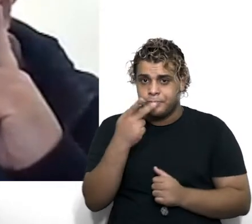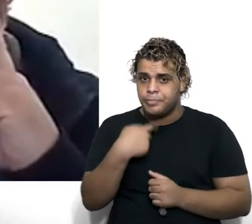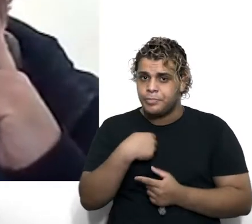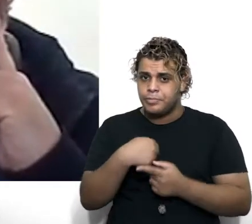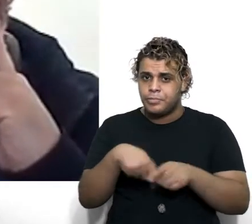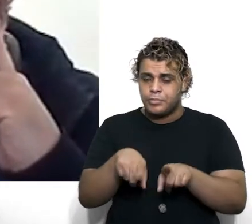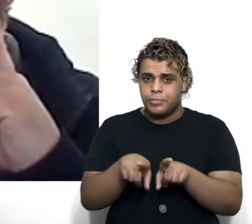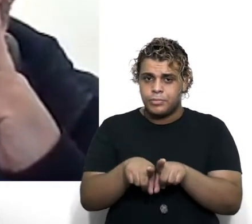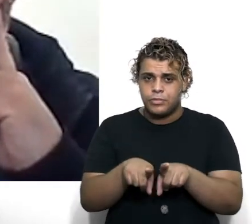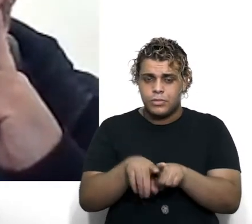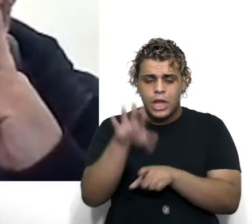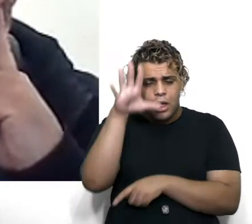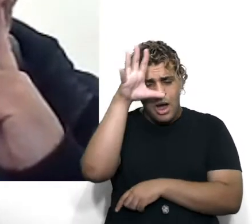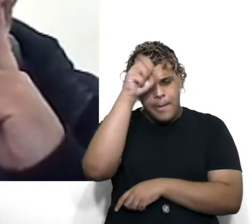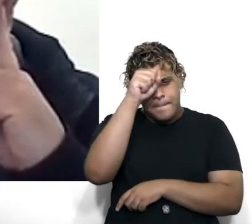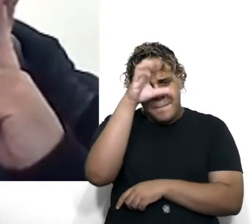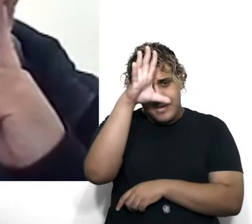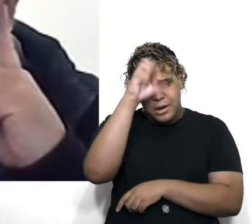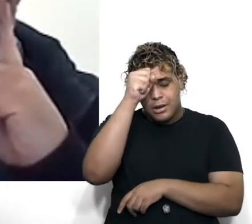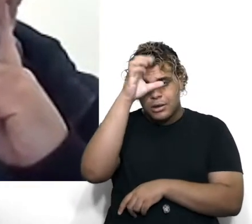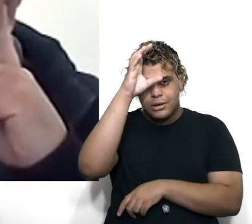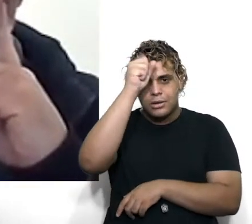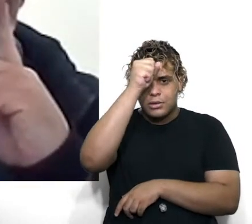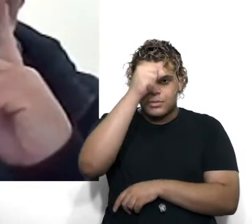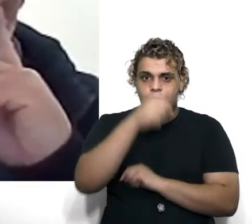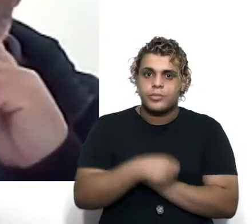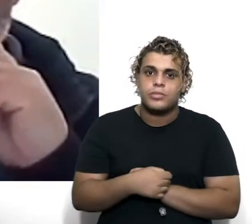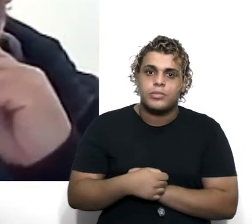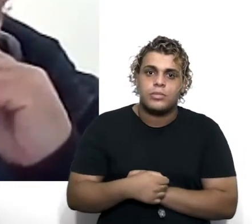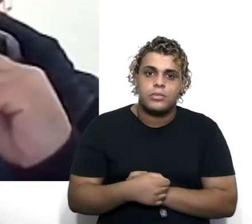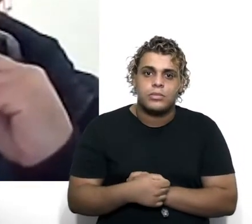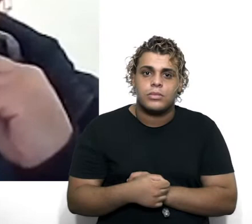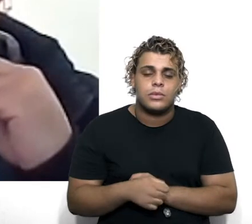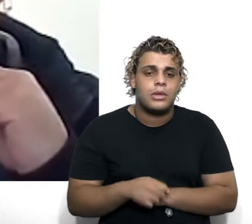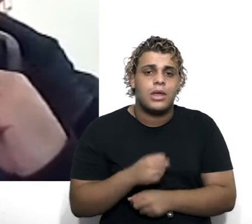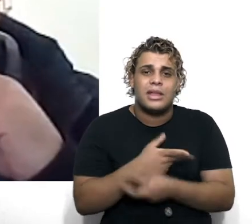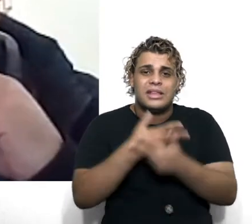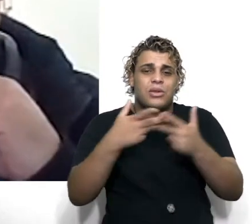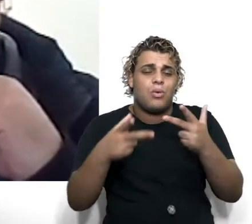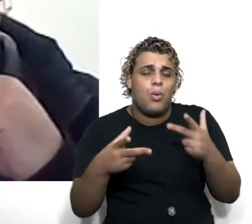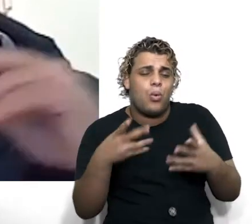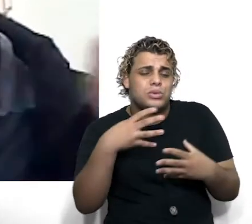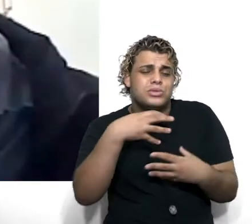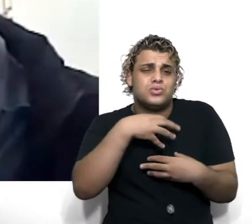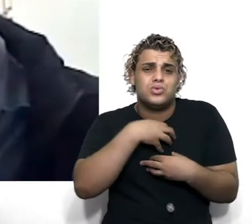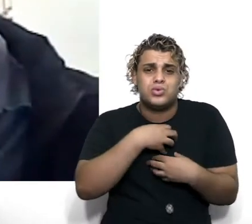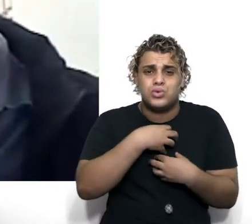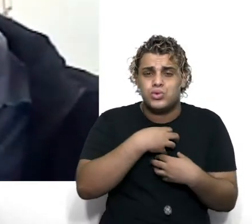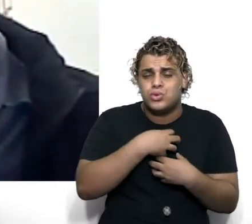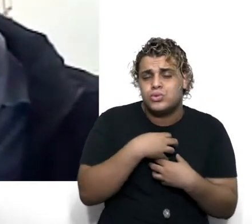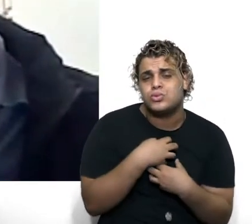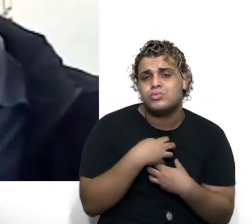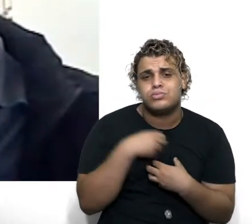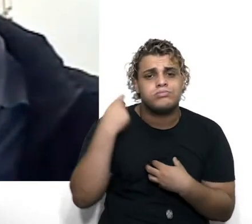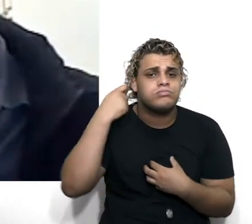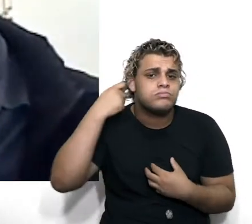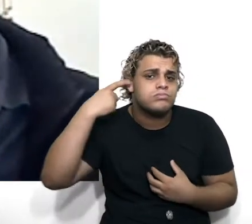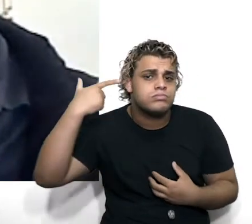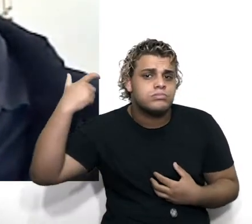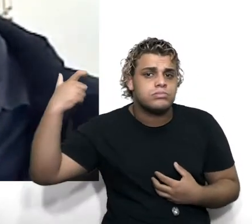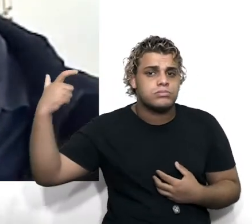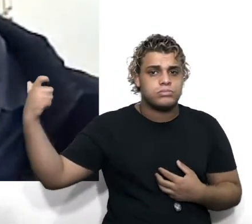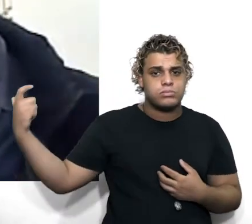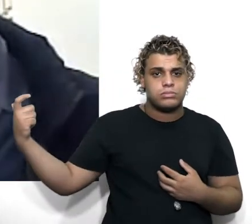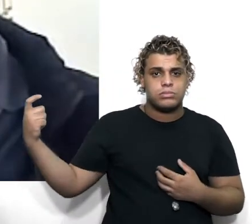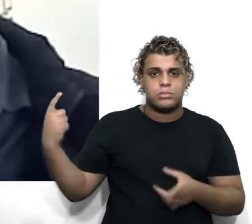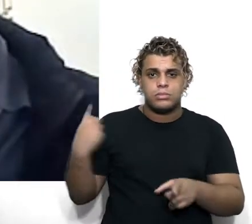também aos poucos a aprender esta questão do som, porque eu sempre fui do